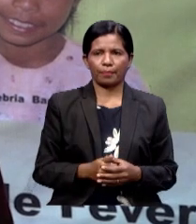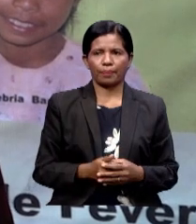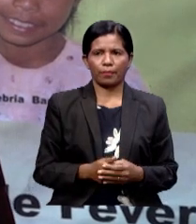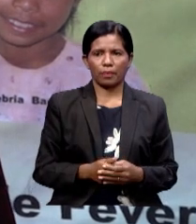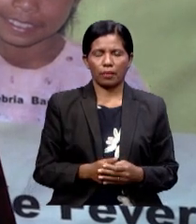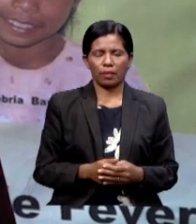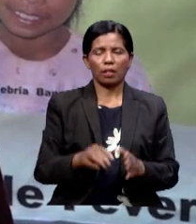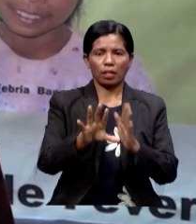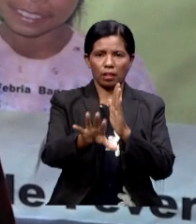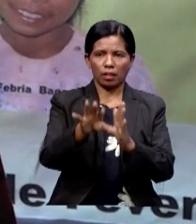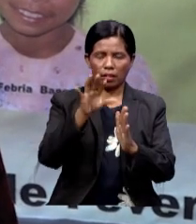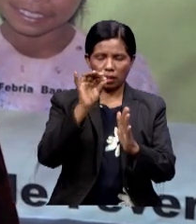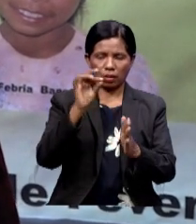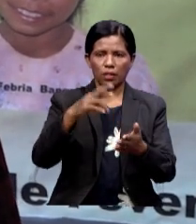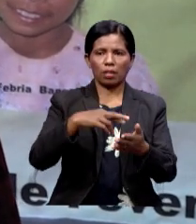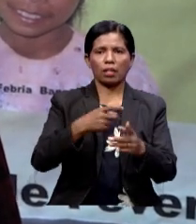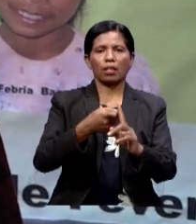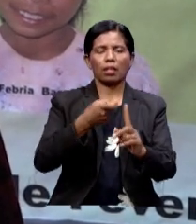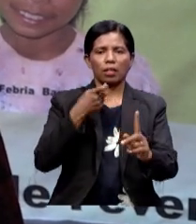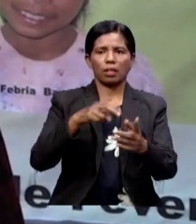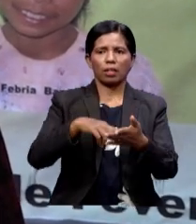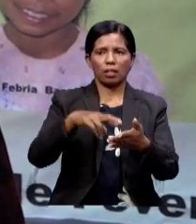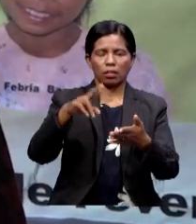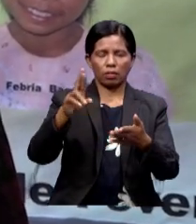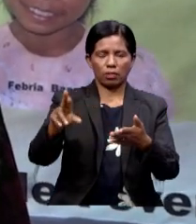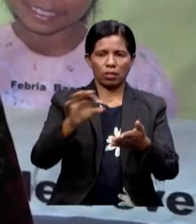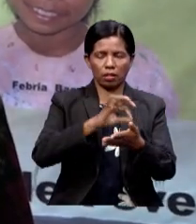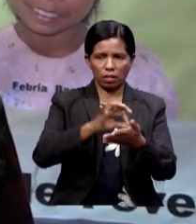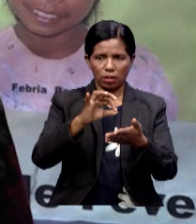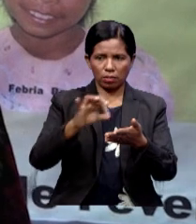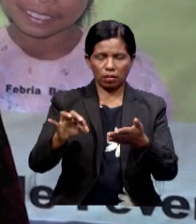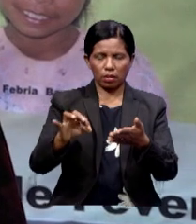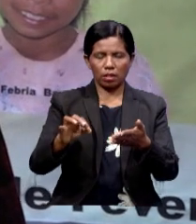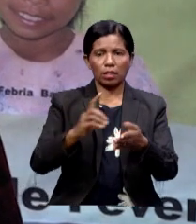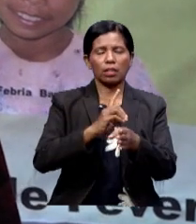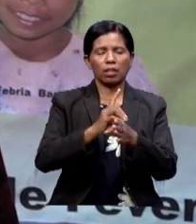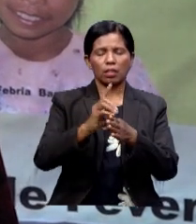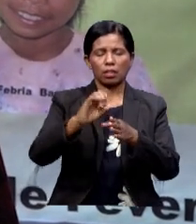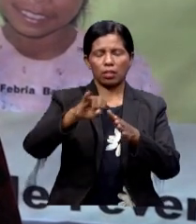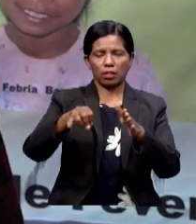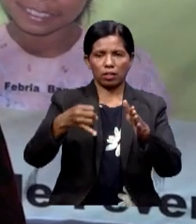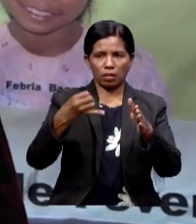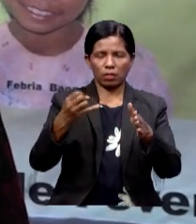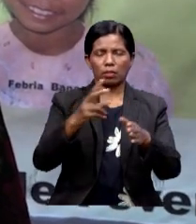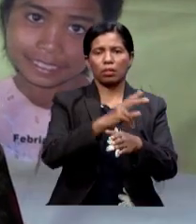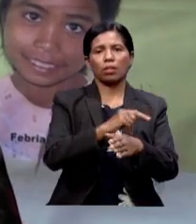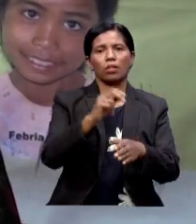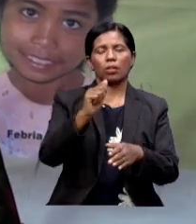E retendo-ne, pus-se registro, Direção Nacional Registro no